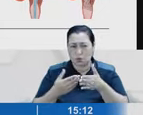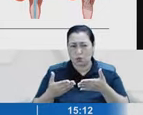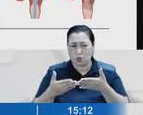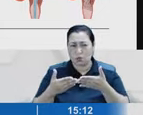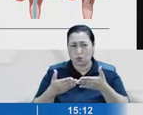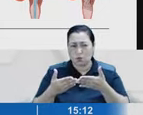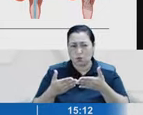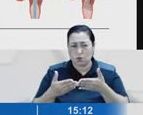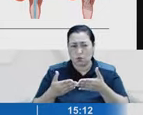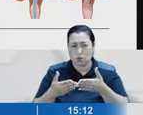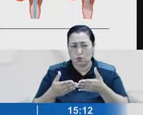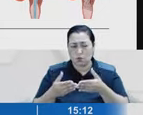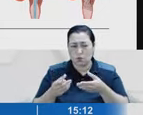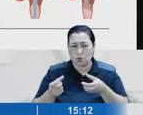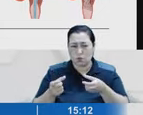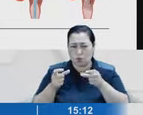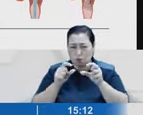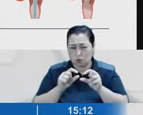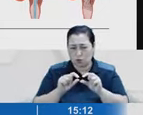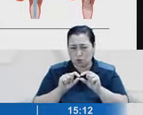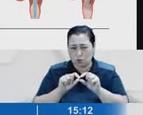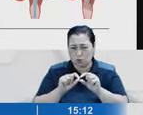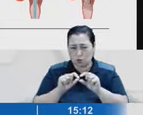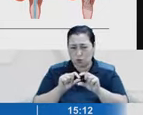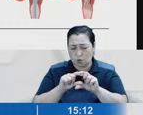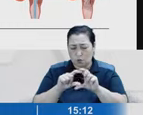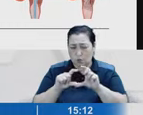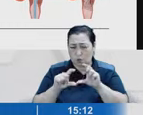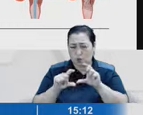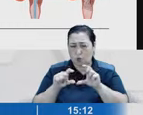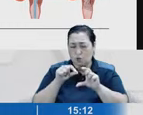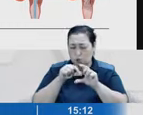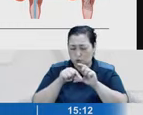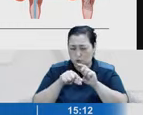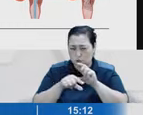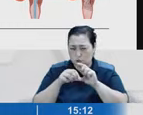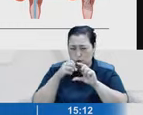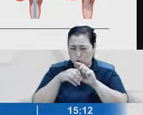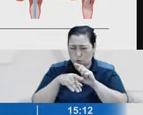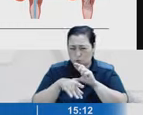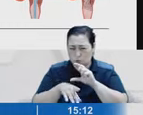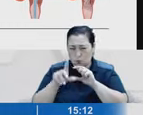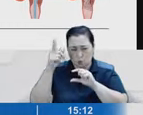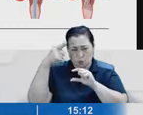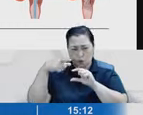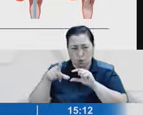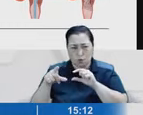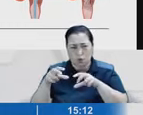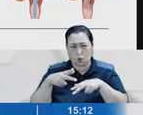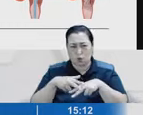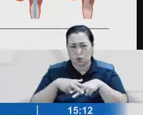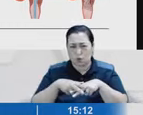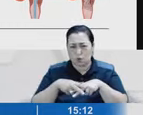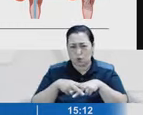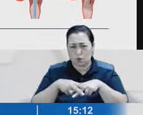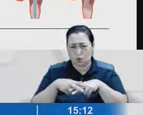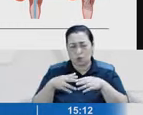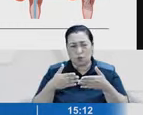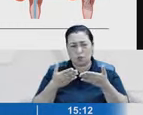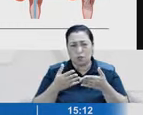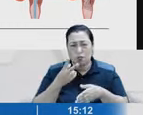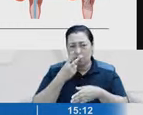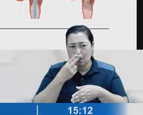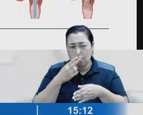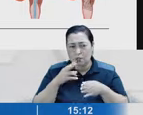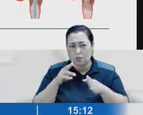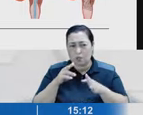coração, coloco esse stent, ele abre e permite que as fezes passem, e eu consigo tirar esse paciente, às vezes distendido, parecendo